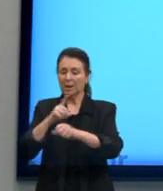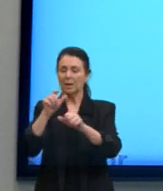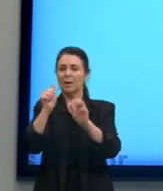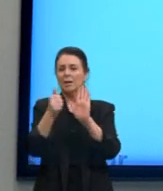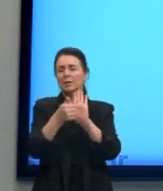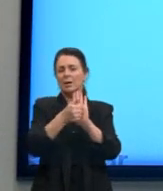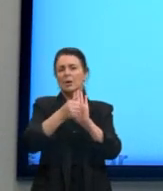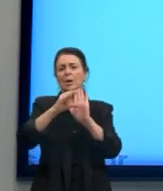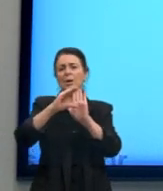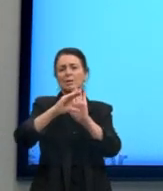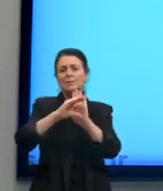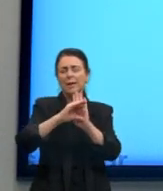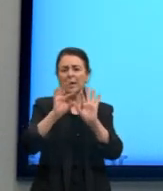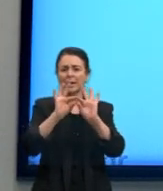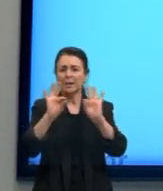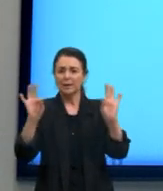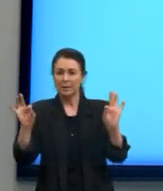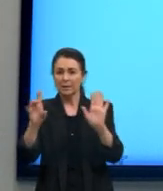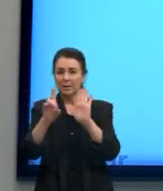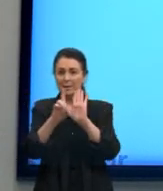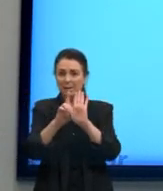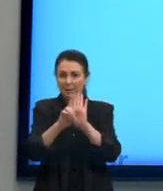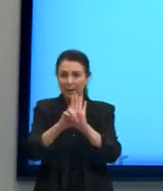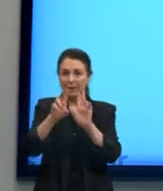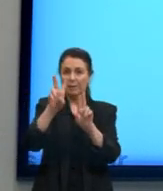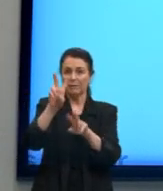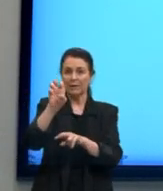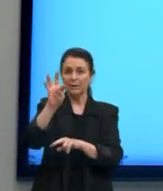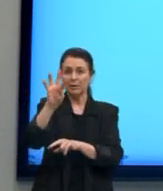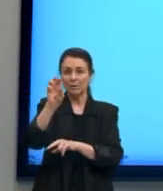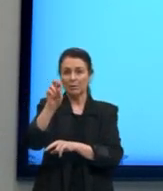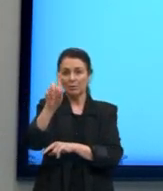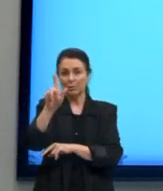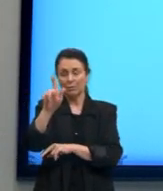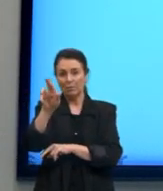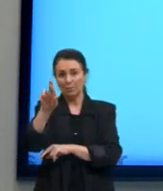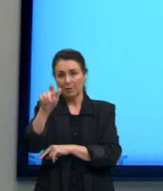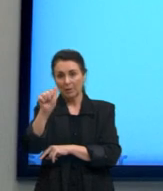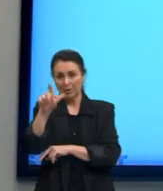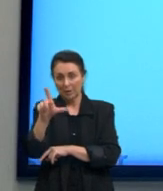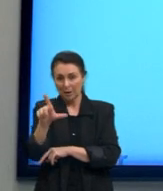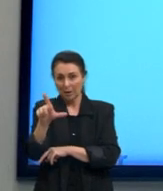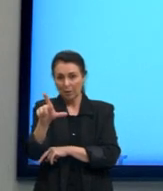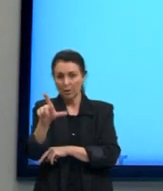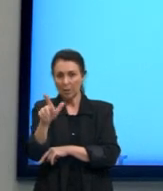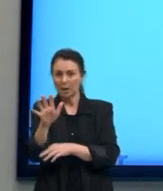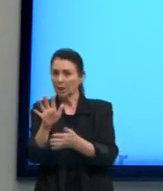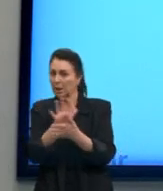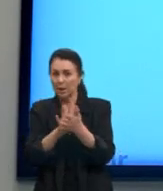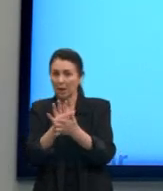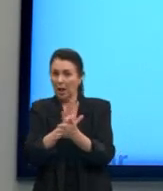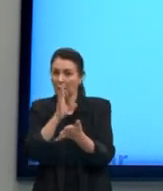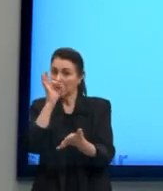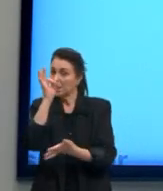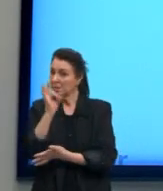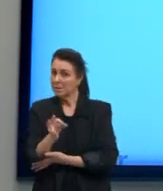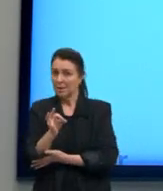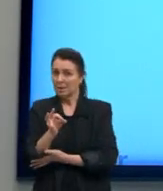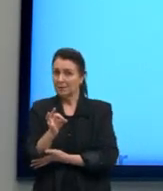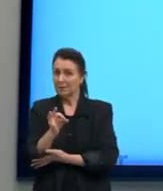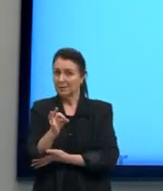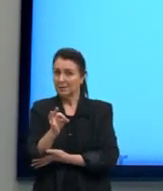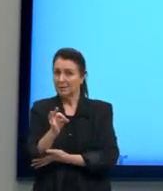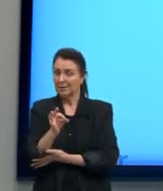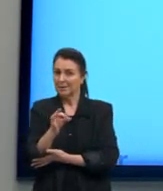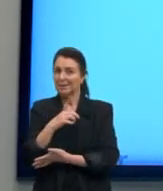algébricas e linear de vetorial e nenhuma das alternativas tá então aqui a gente tá ele está